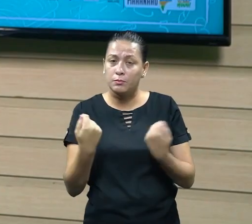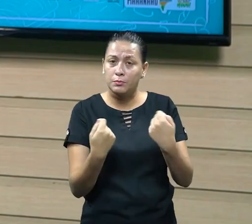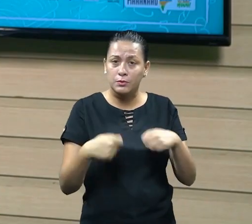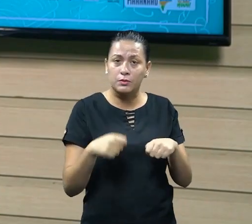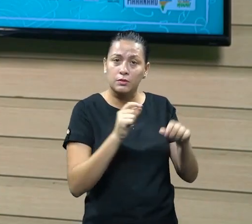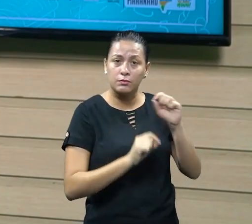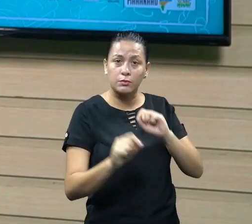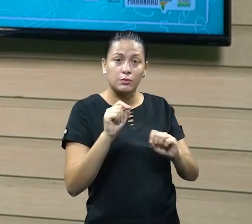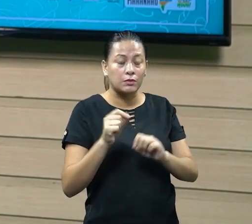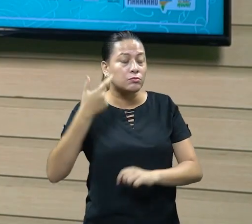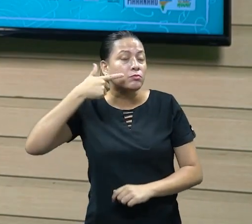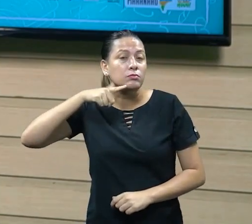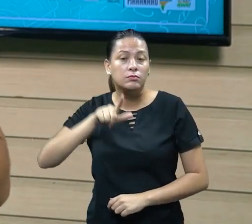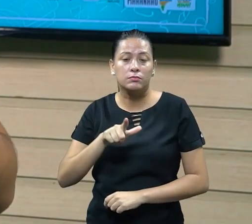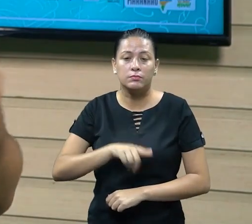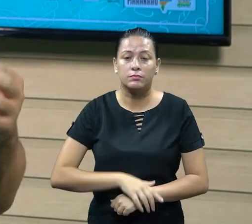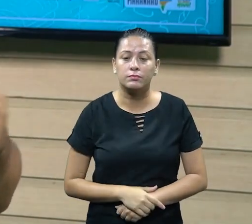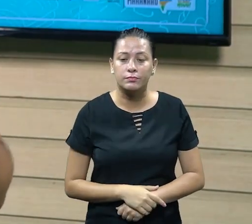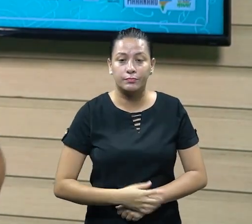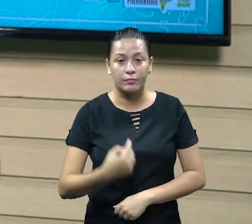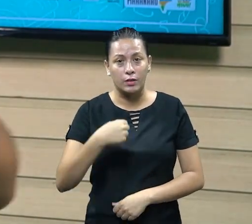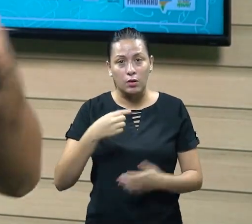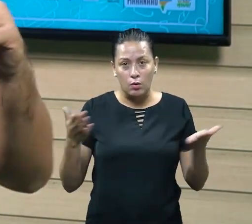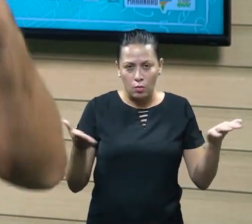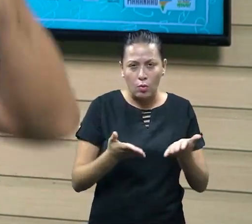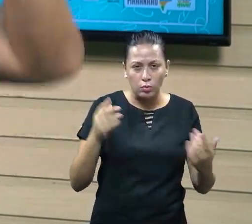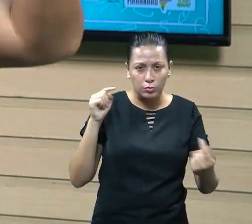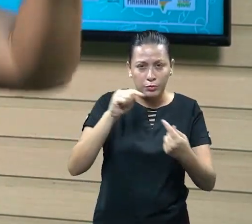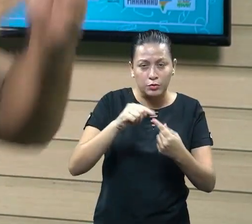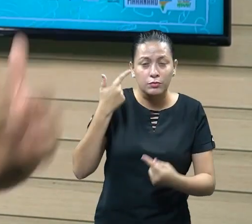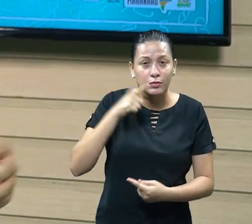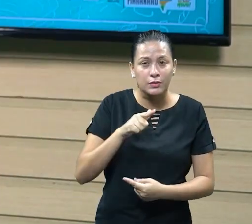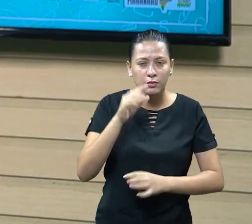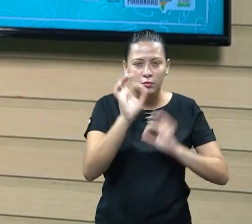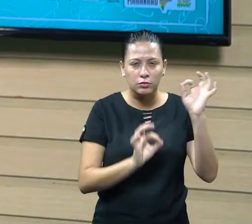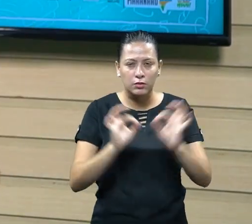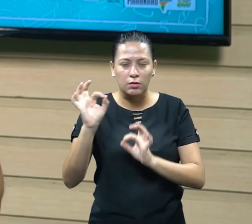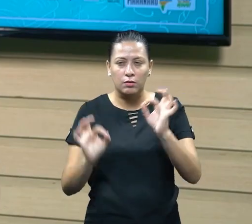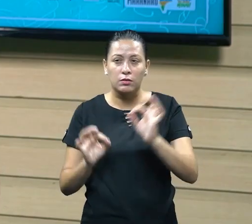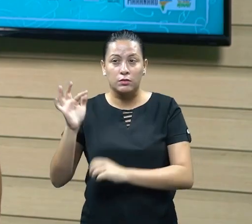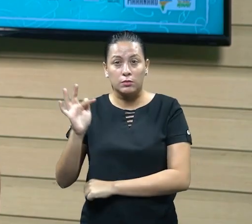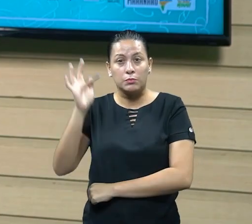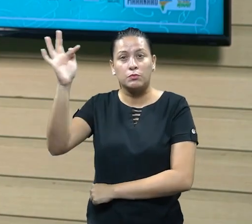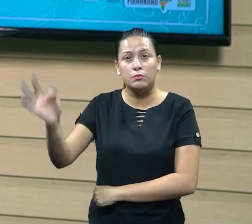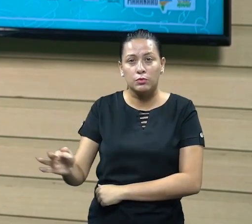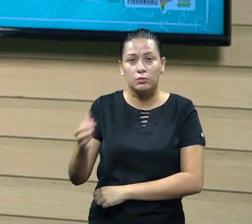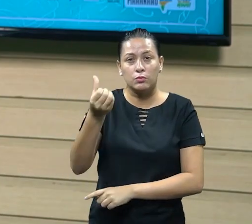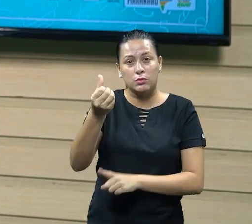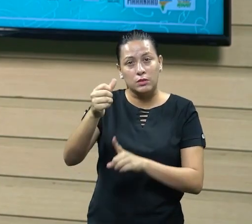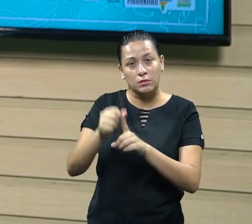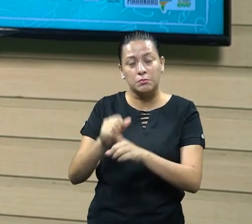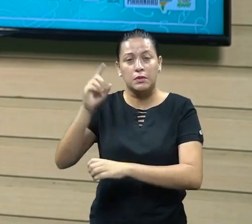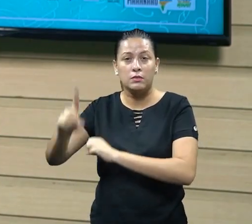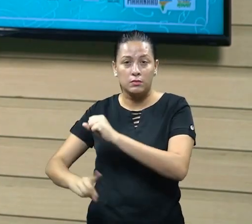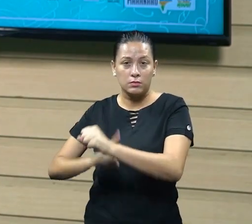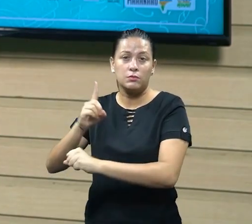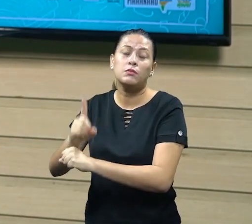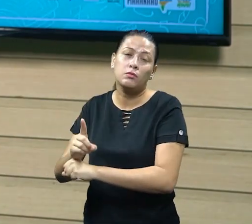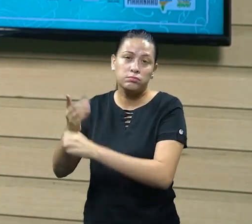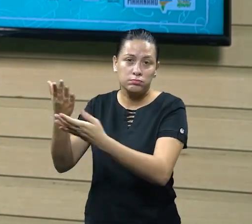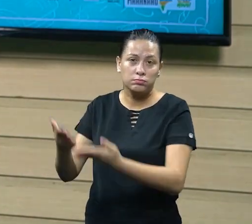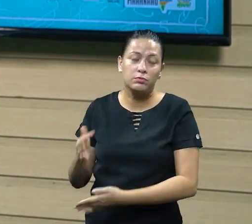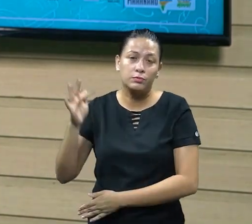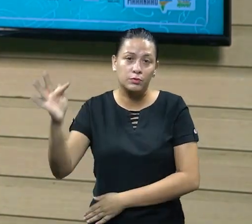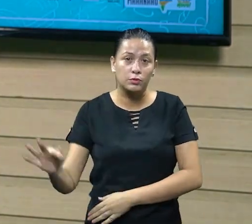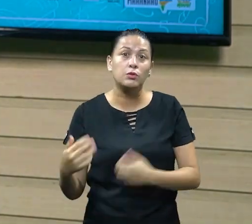serem alcançadas. Então alcancei um objetivo hoje, já planejo o que eu quero para daqui a 6 meses, para daqui a 1 ano. É